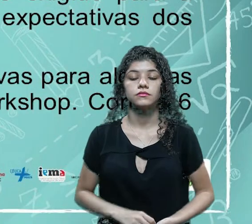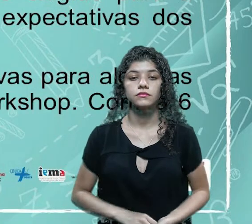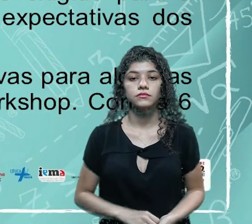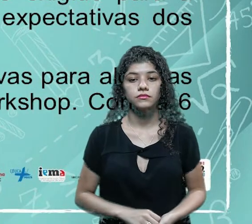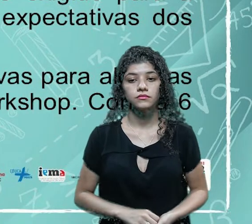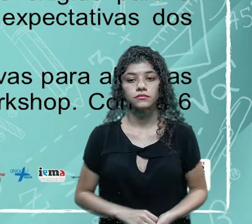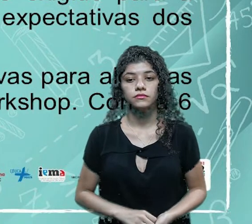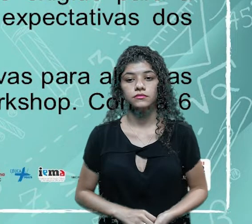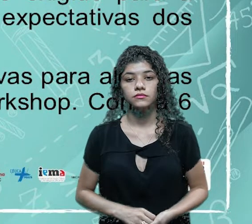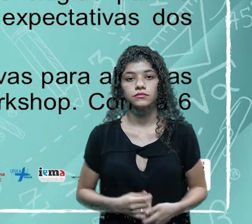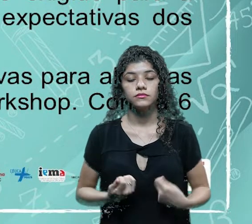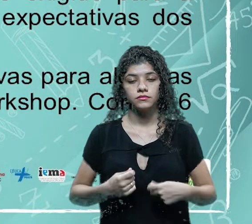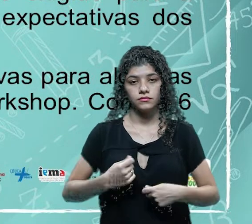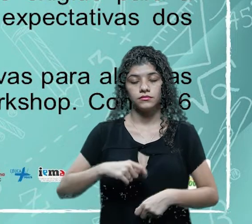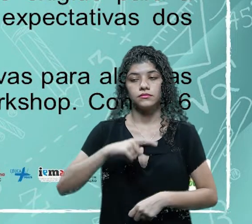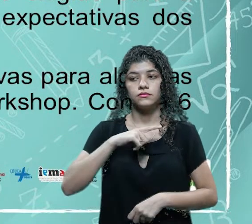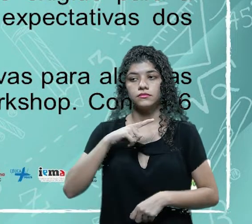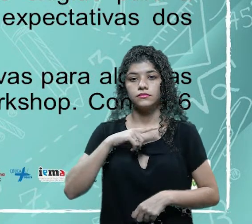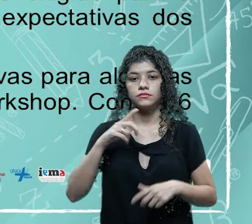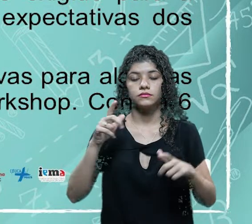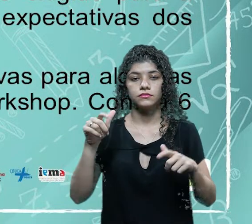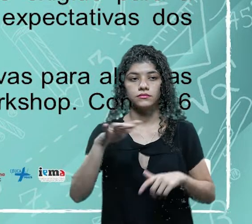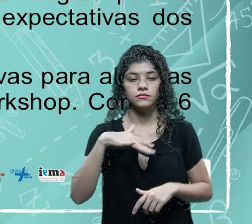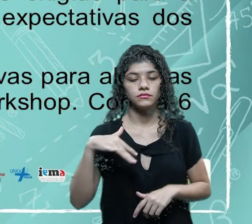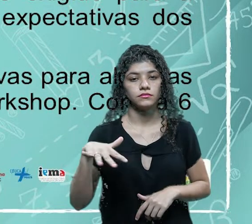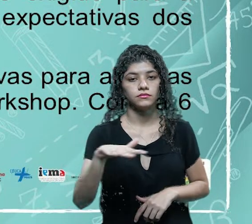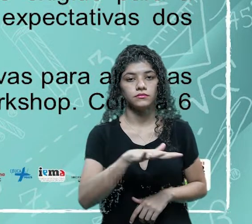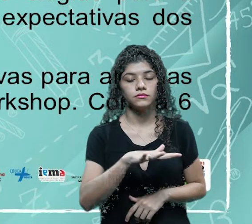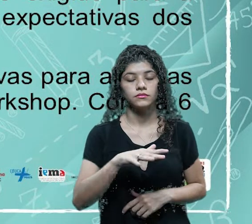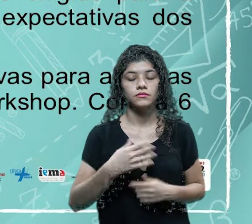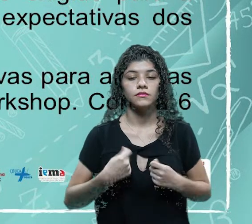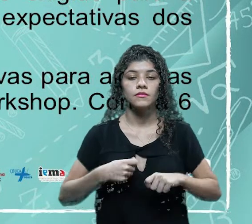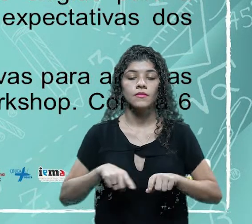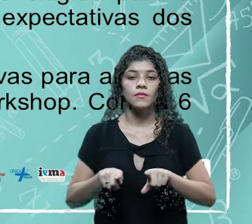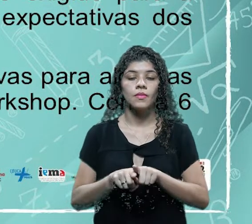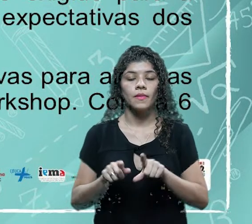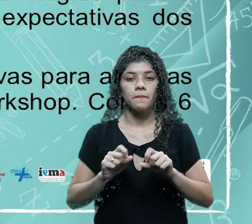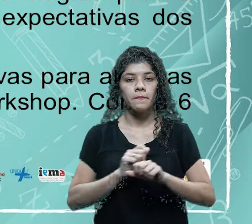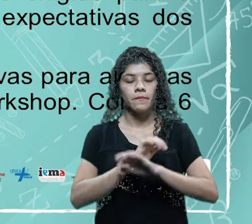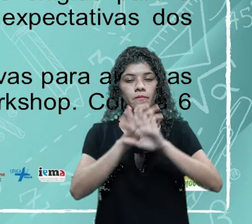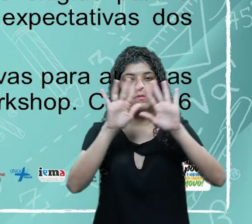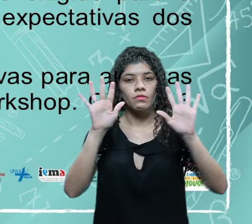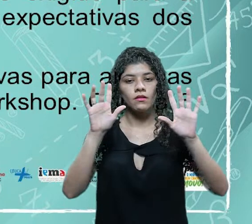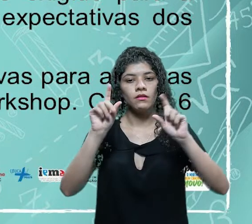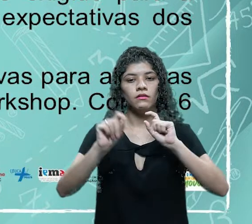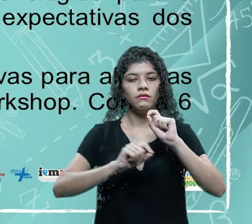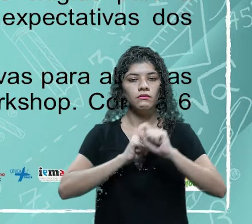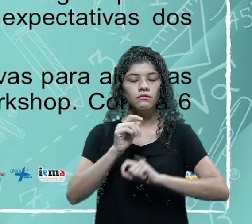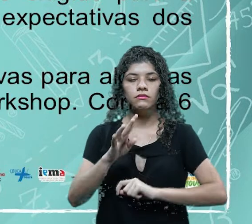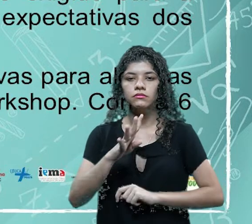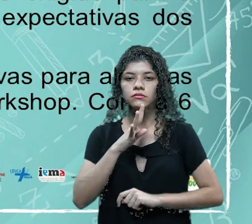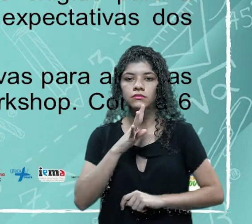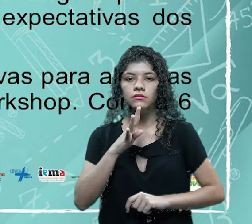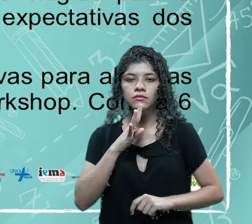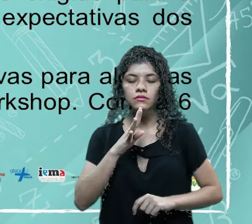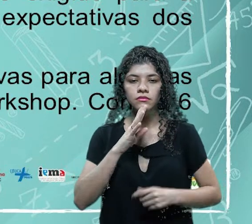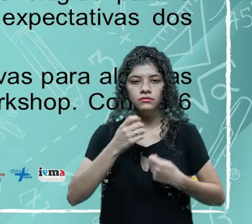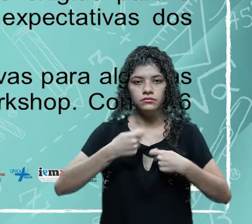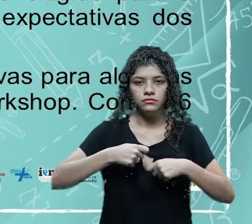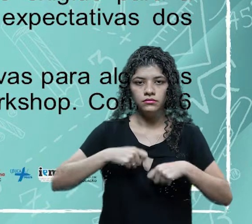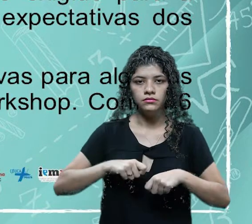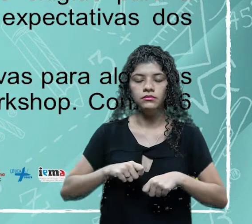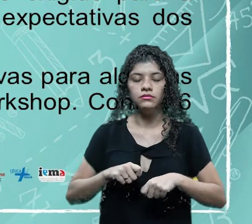a gente tem que ter um espaço físico então é preciso também Deixar claro o nível de conhecimento